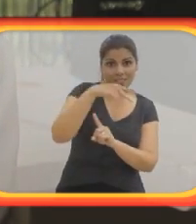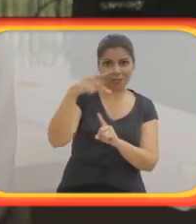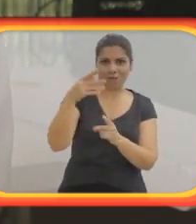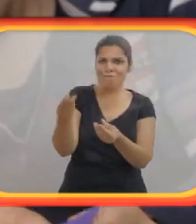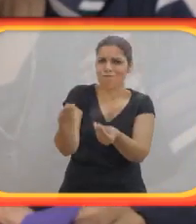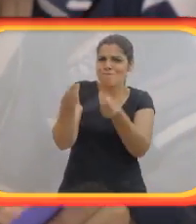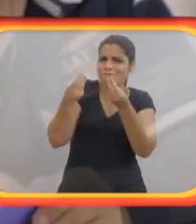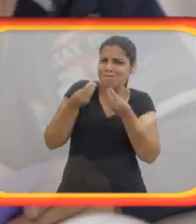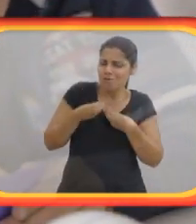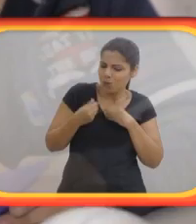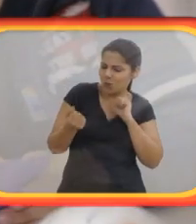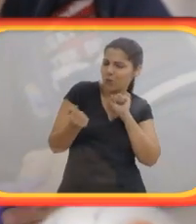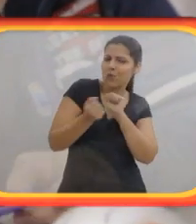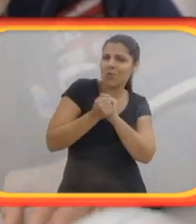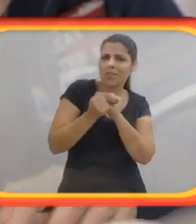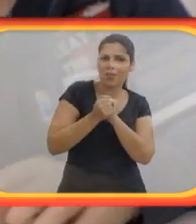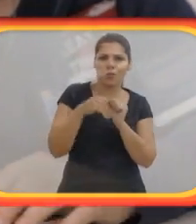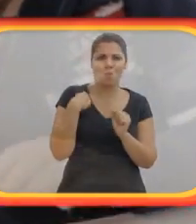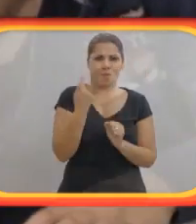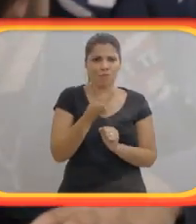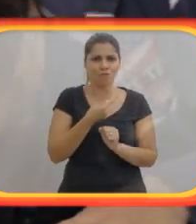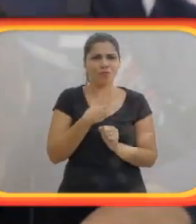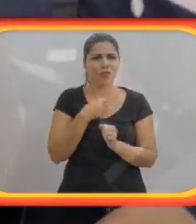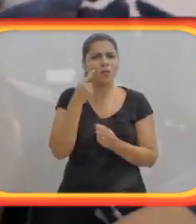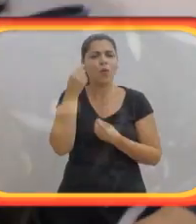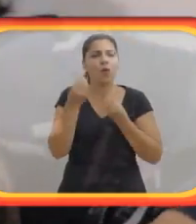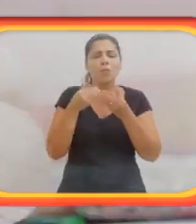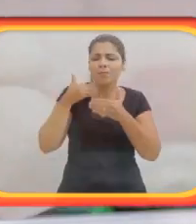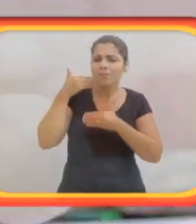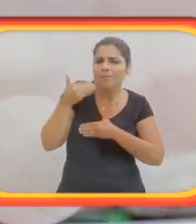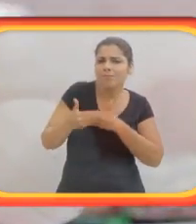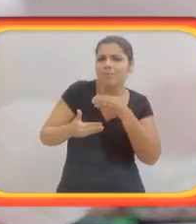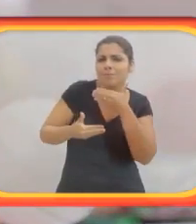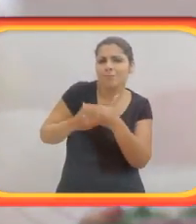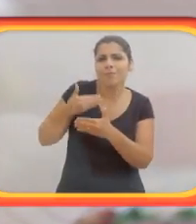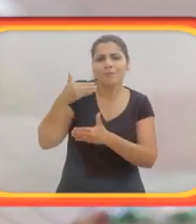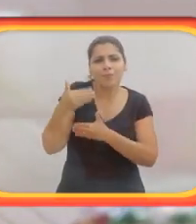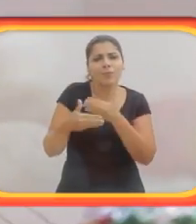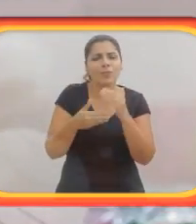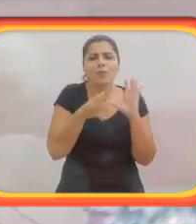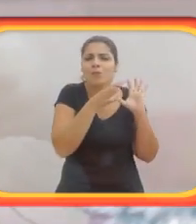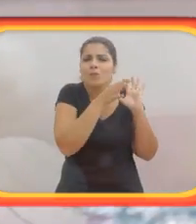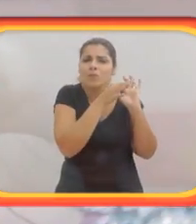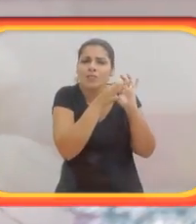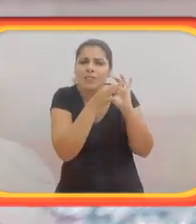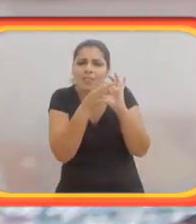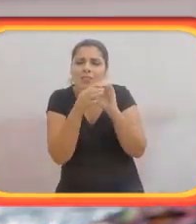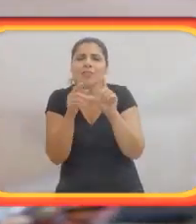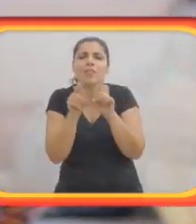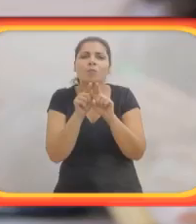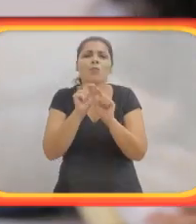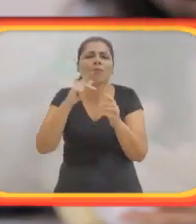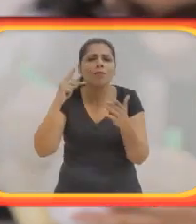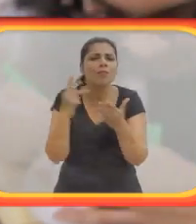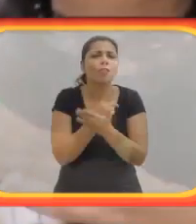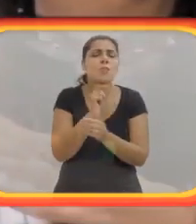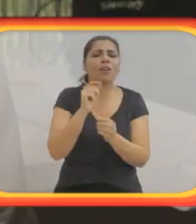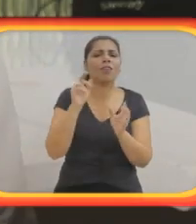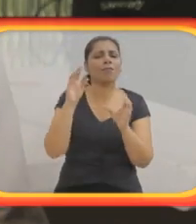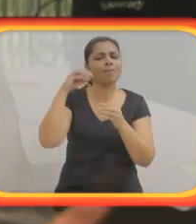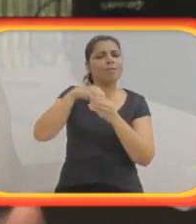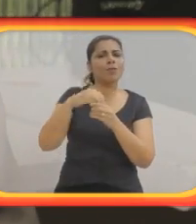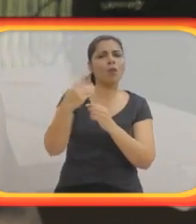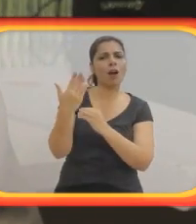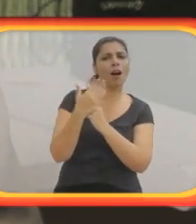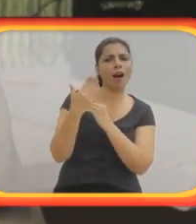têm capacidade de aprender. A socialização deles, juntamente com o desenvolvimento do conteúdo, prova